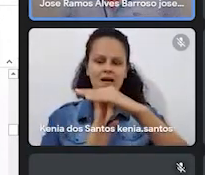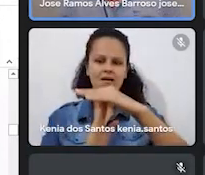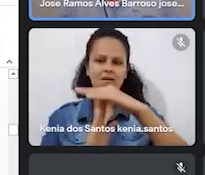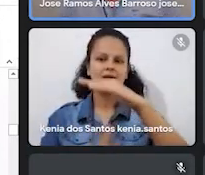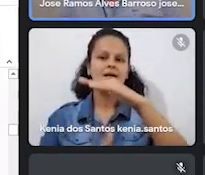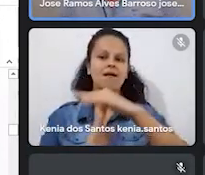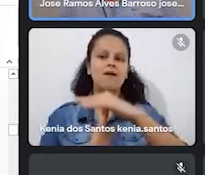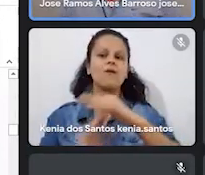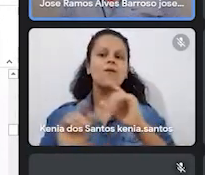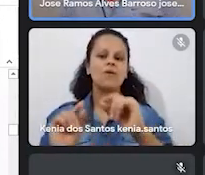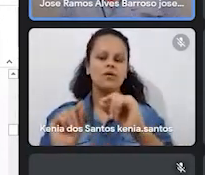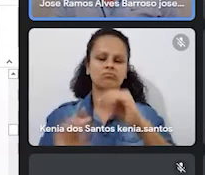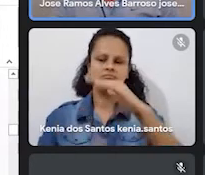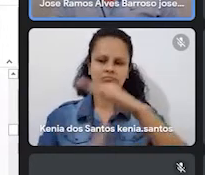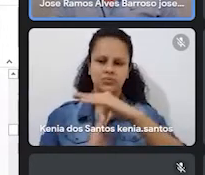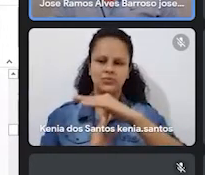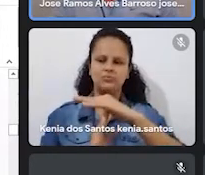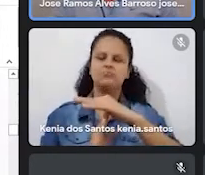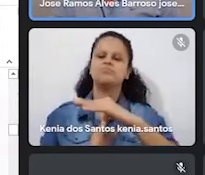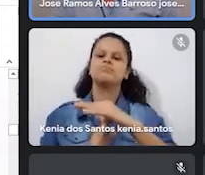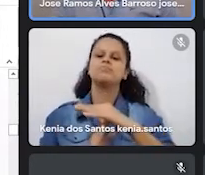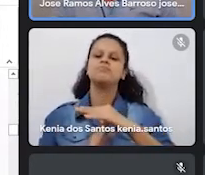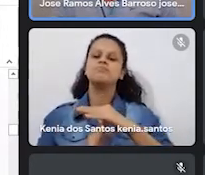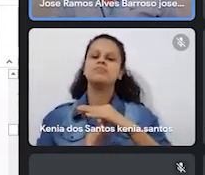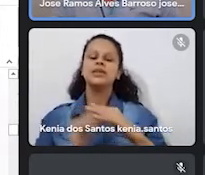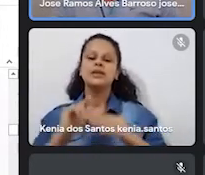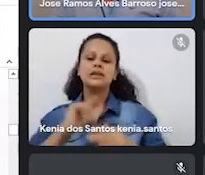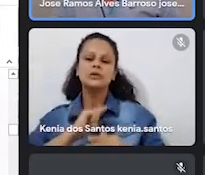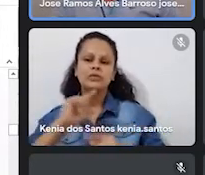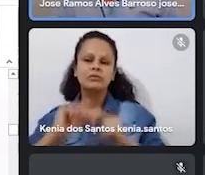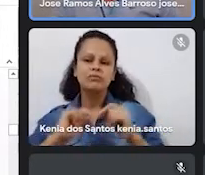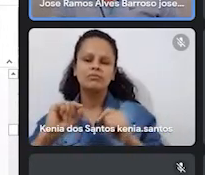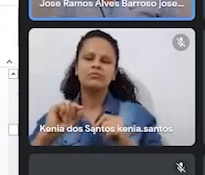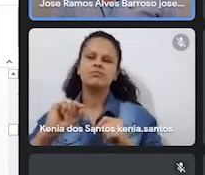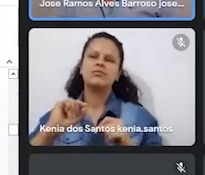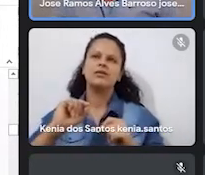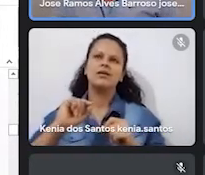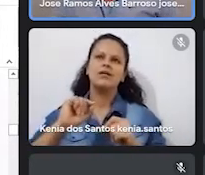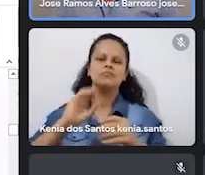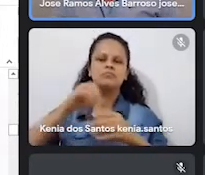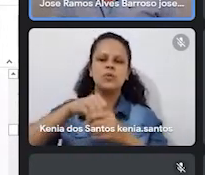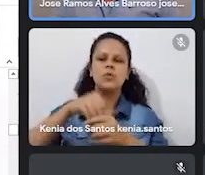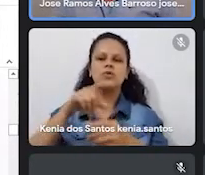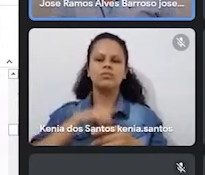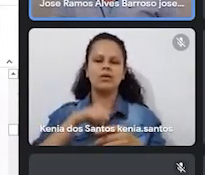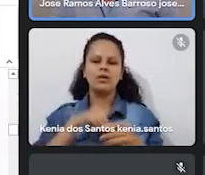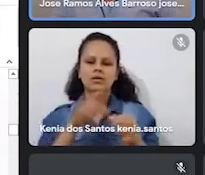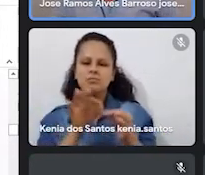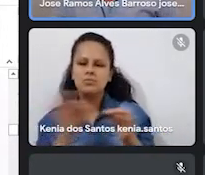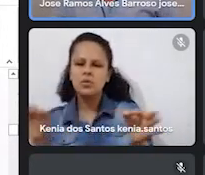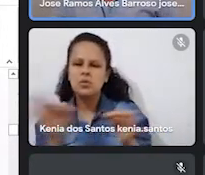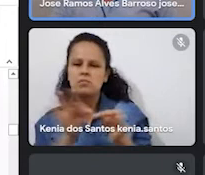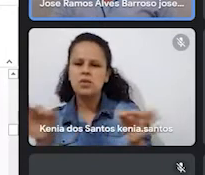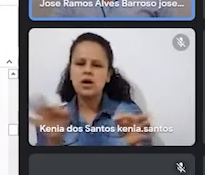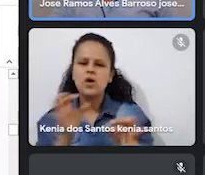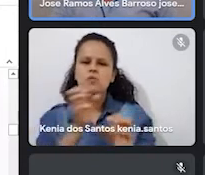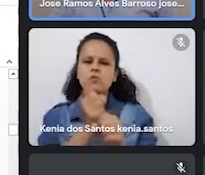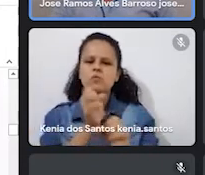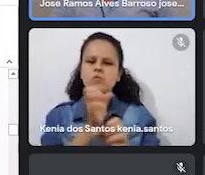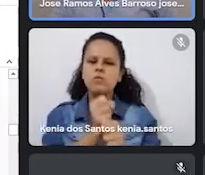de servido e alimentado e medido em baixa tensão.